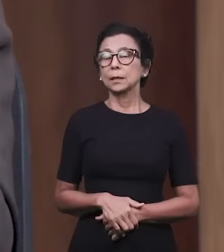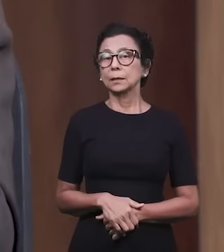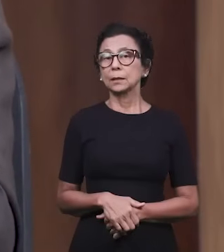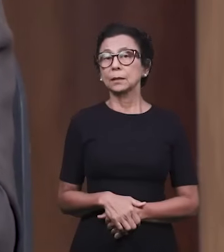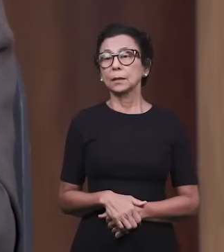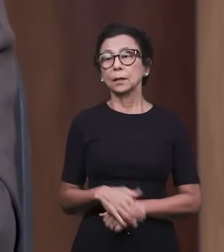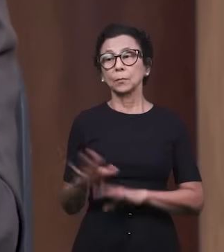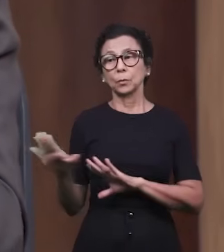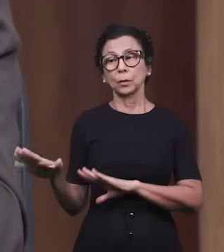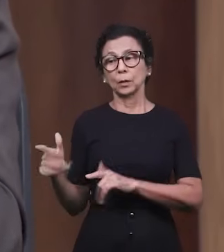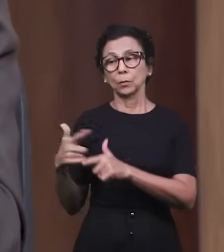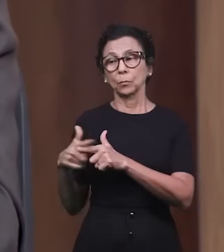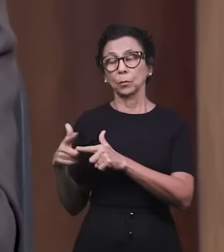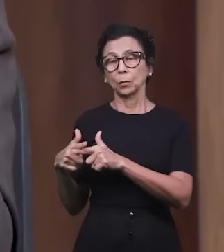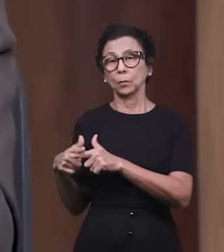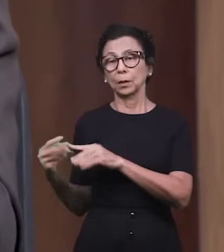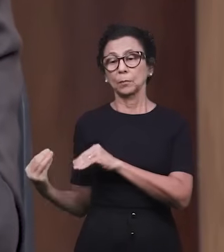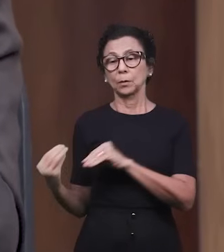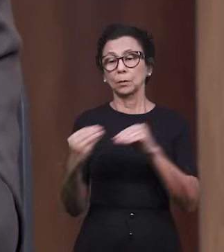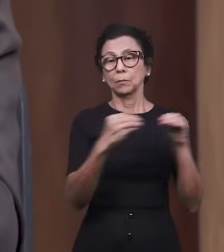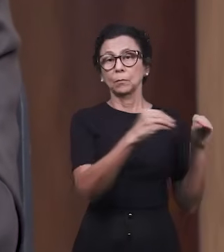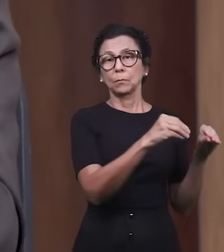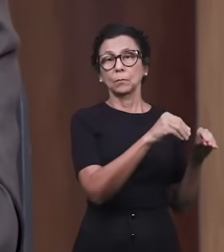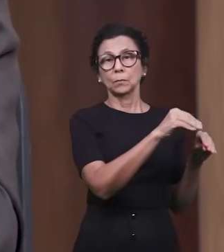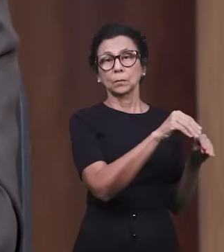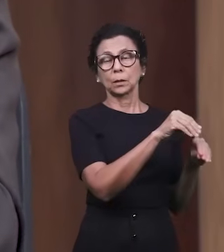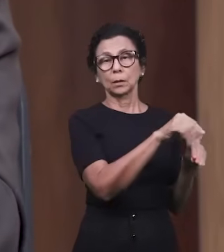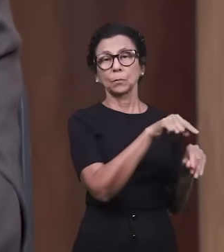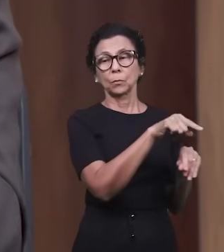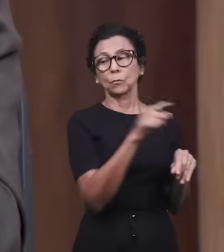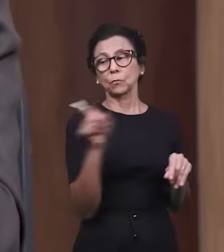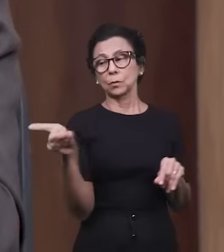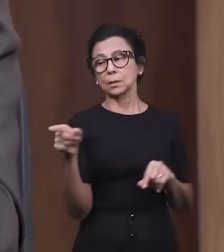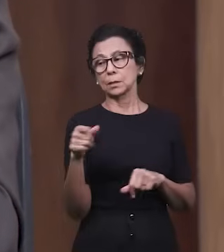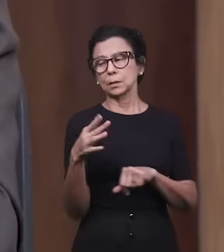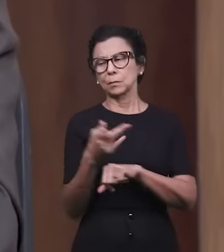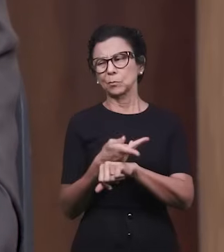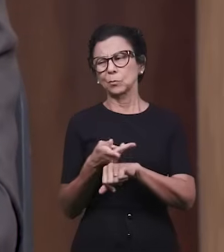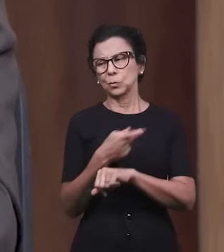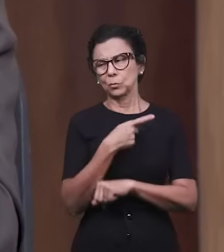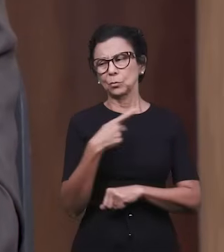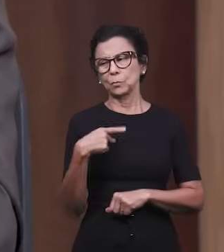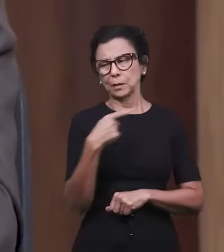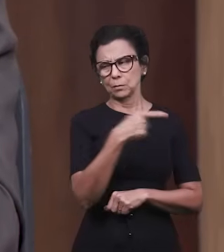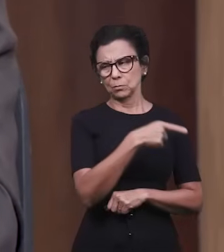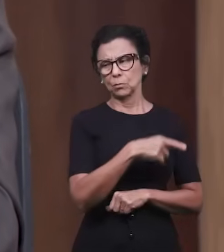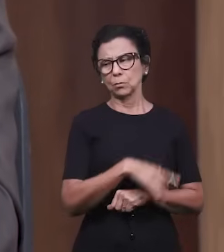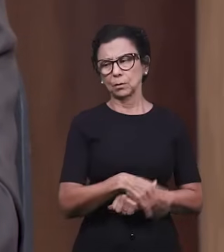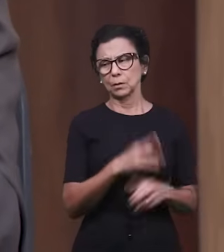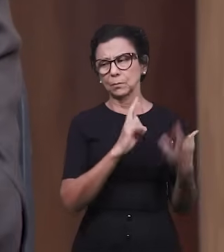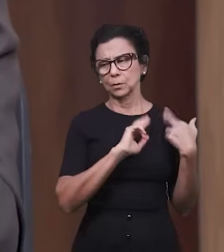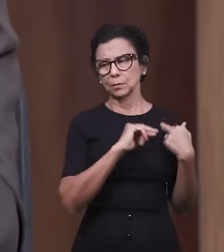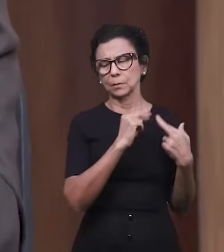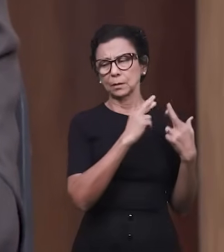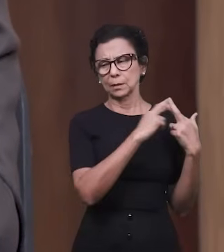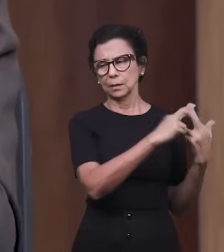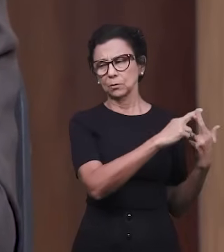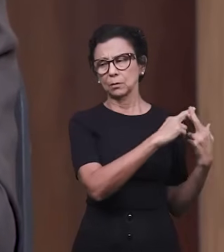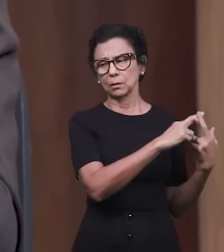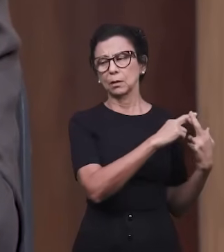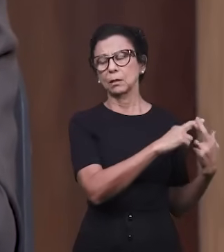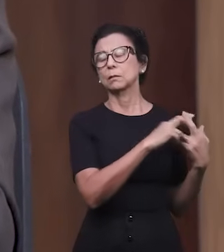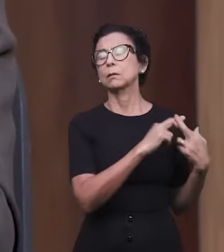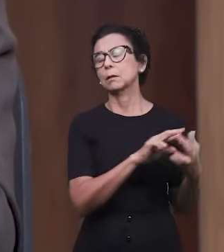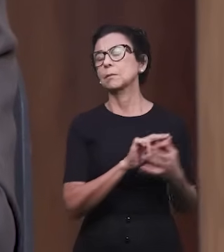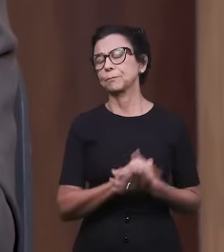ou seja, transferir aquilo, ou pedir ali para a pessoa procurar o pastor e facilitar o contato daquela